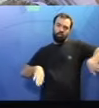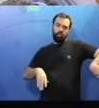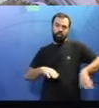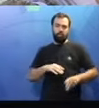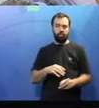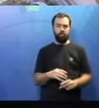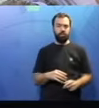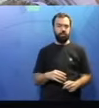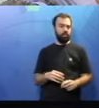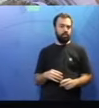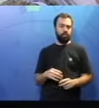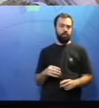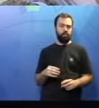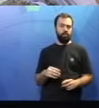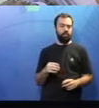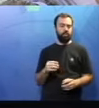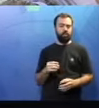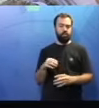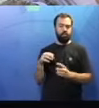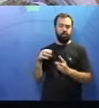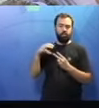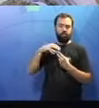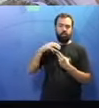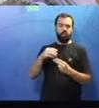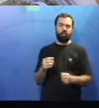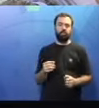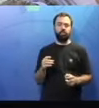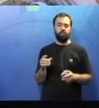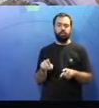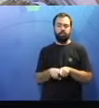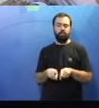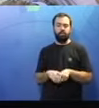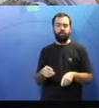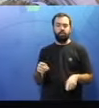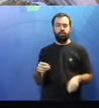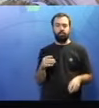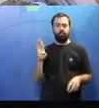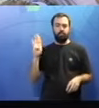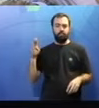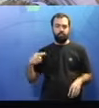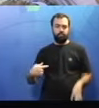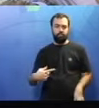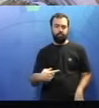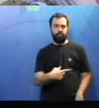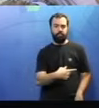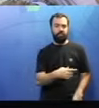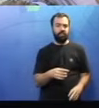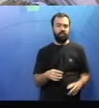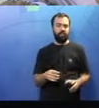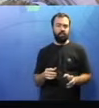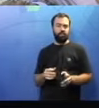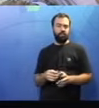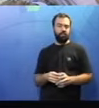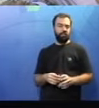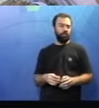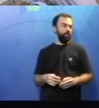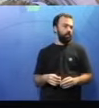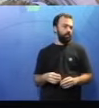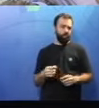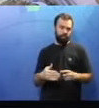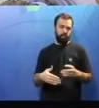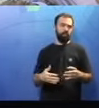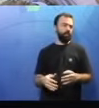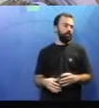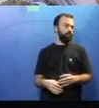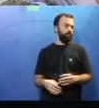fungos, algas, bactérias, protozoários. No entanto, o tipo de ideia de